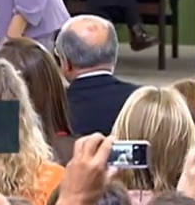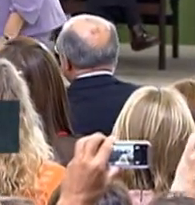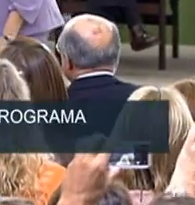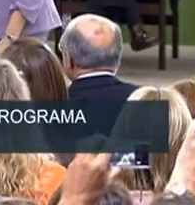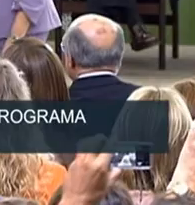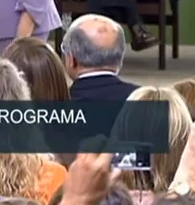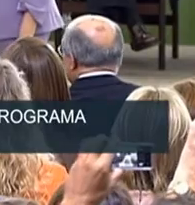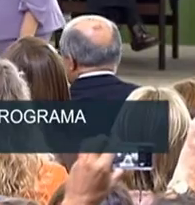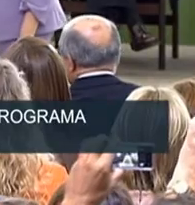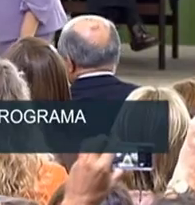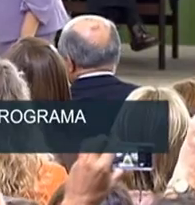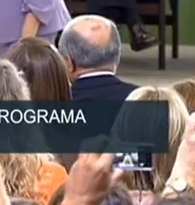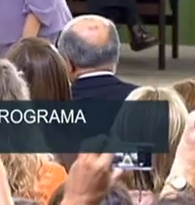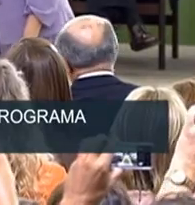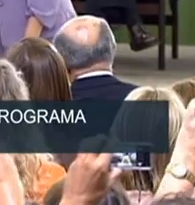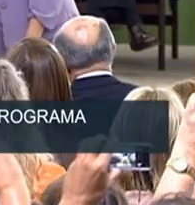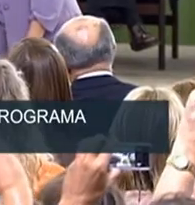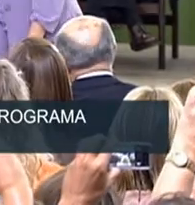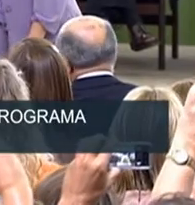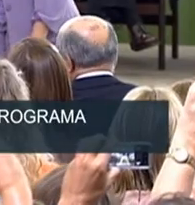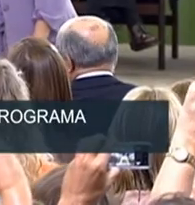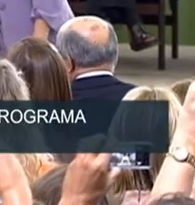E aí